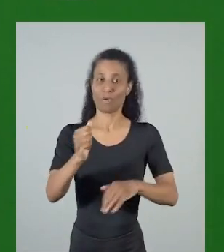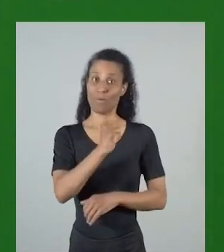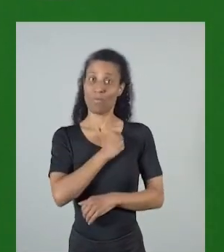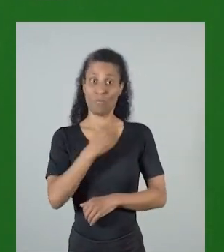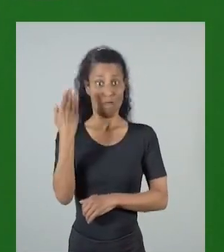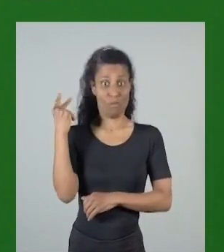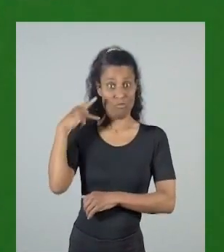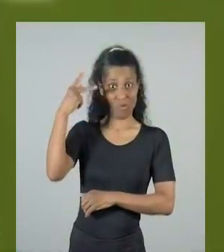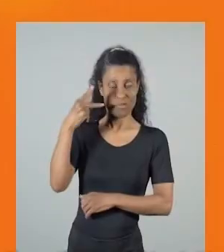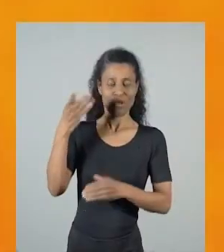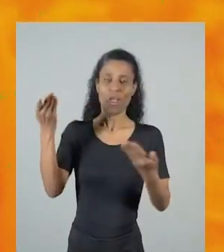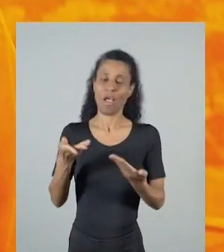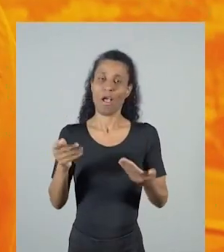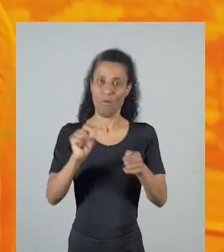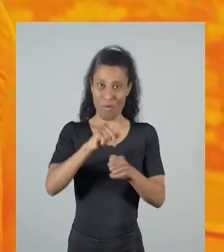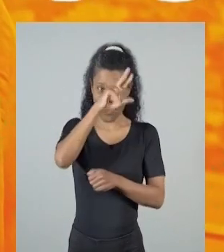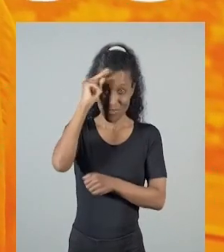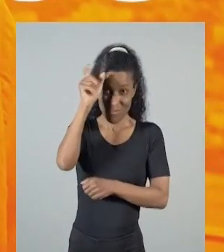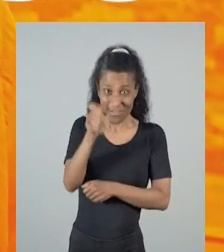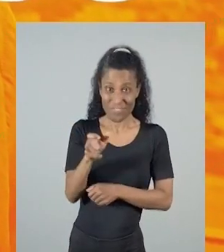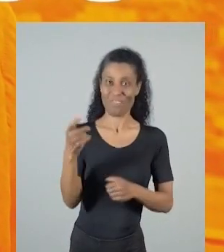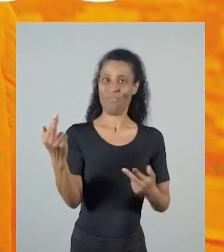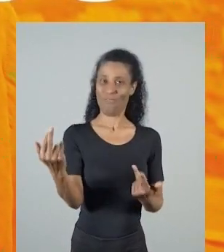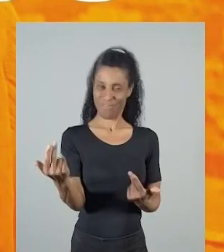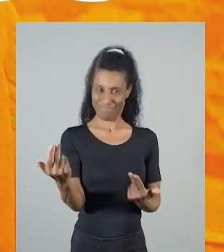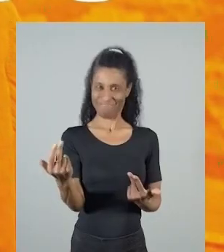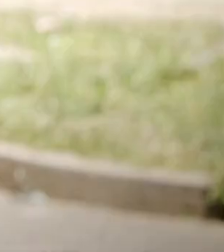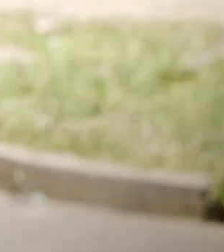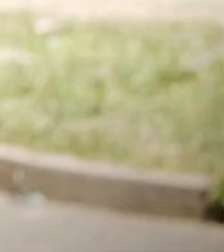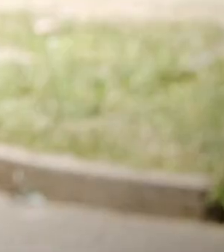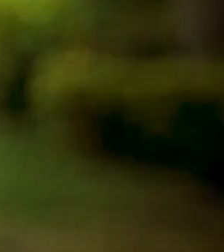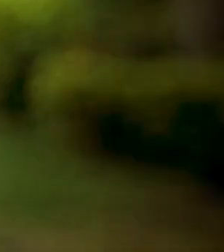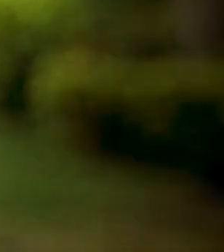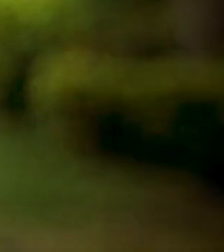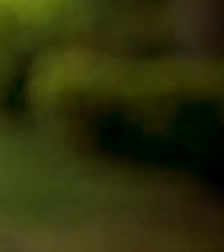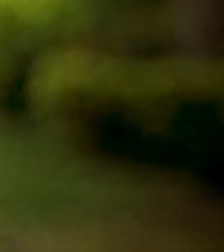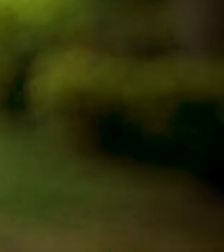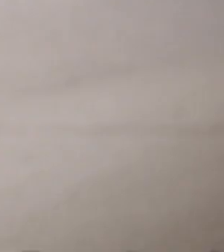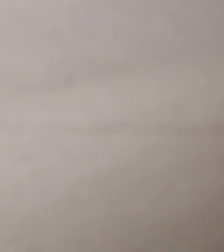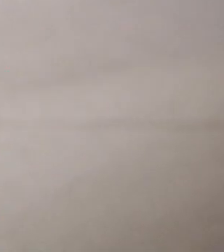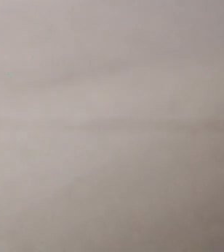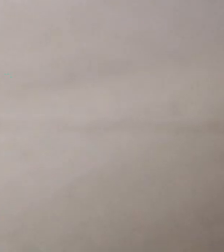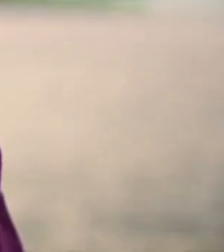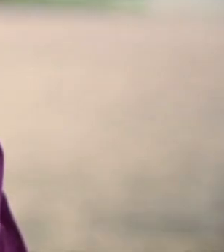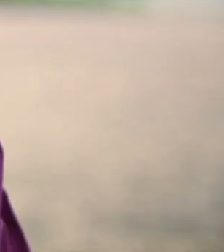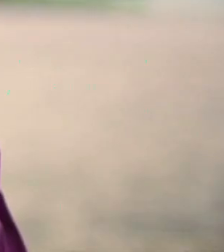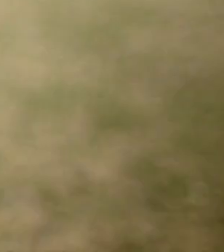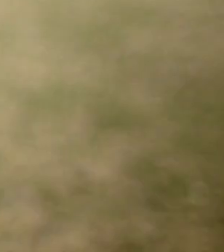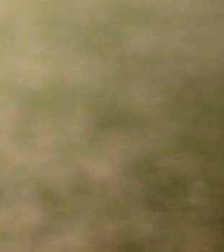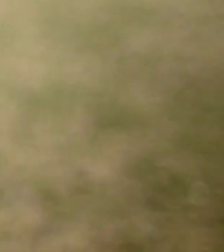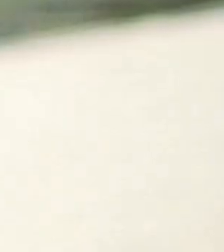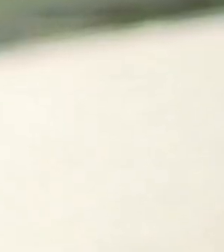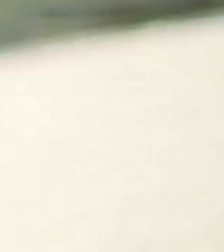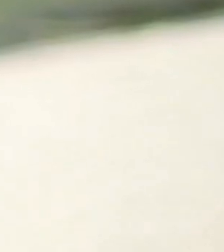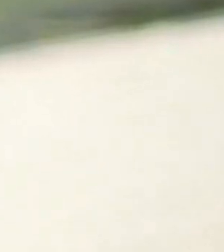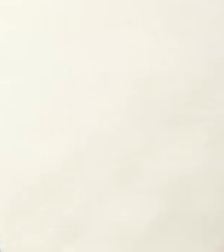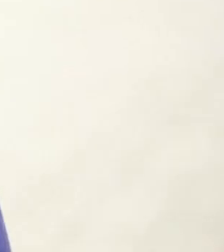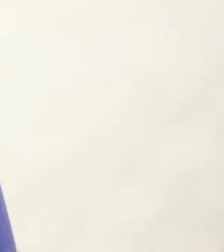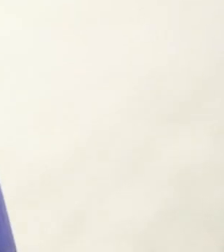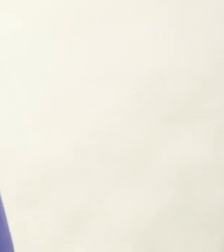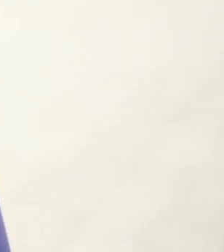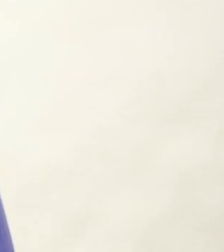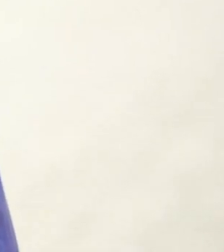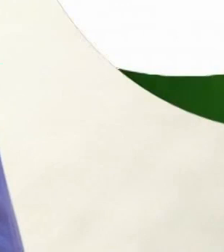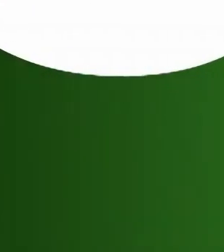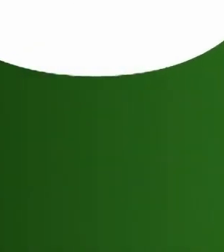Melo fez como vereador. O Melo vai fazer como prefeito. É hora do programa de quem está junto com